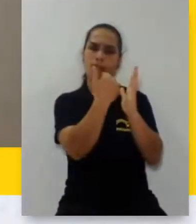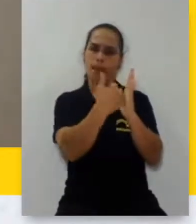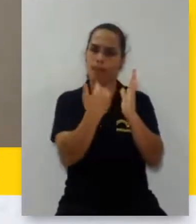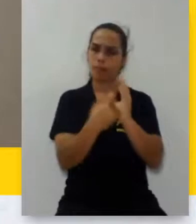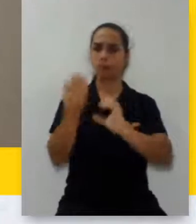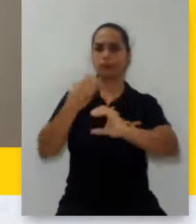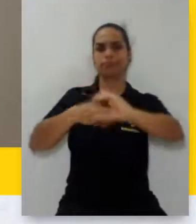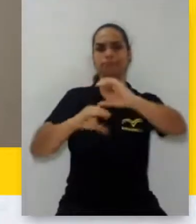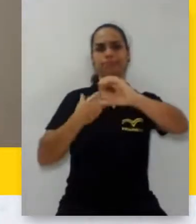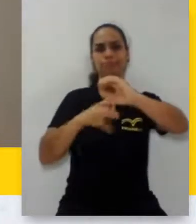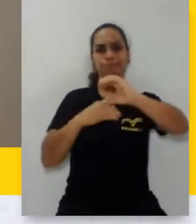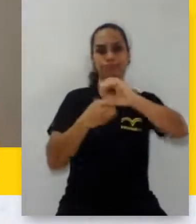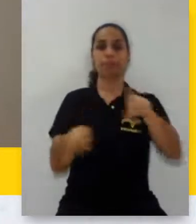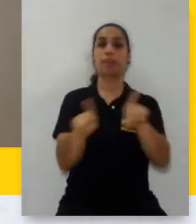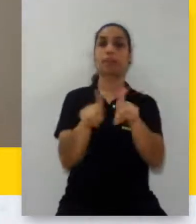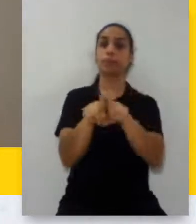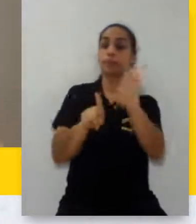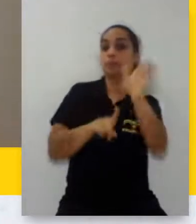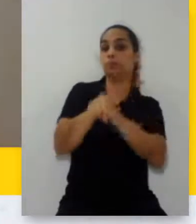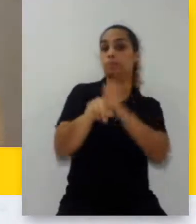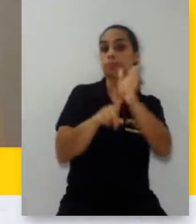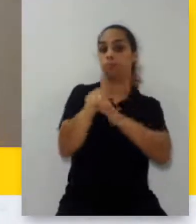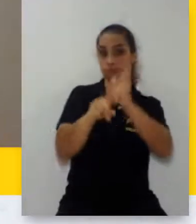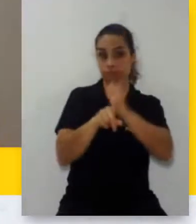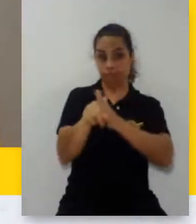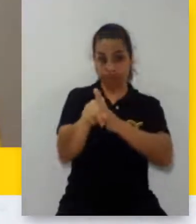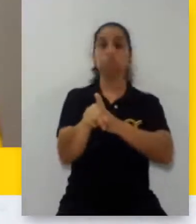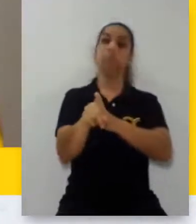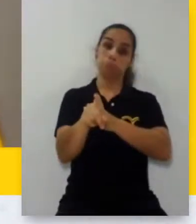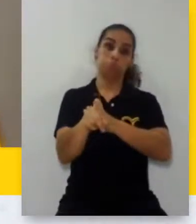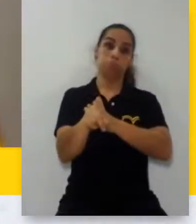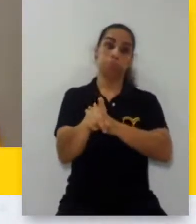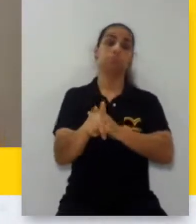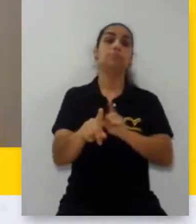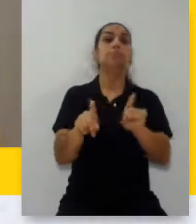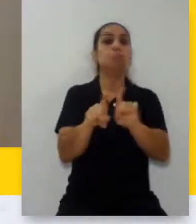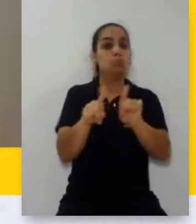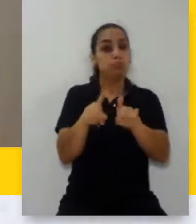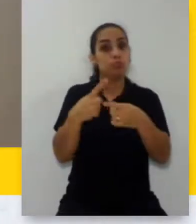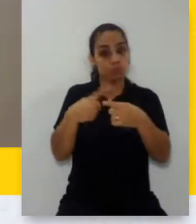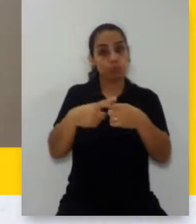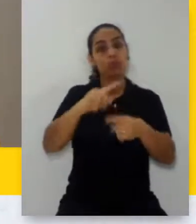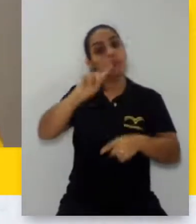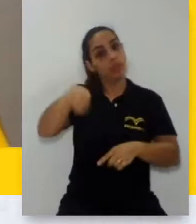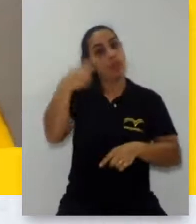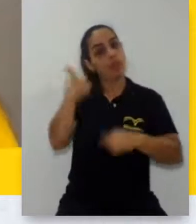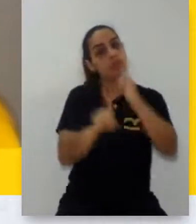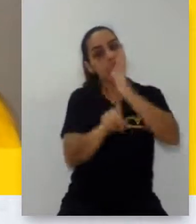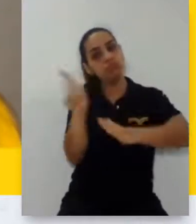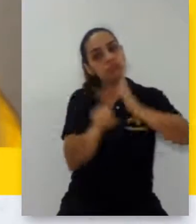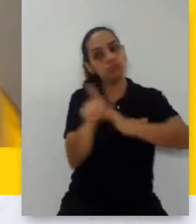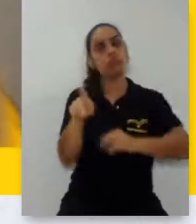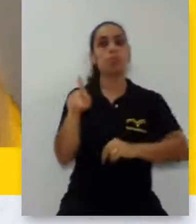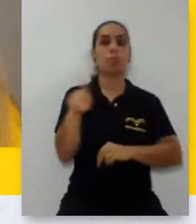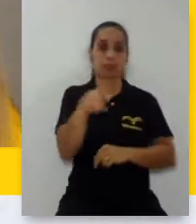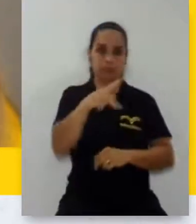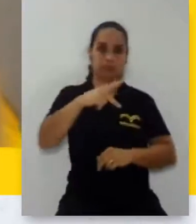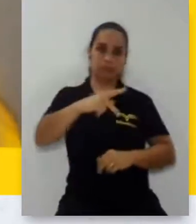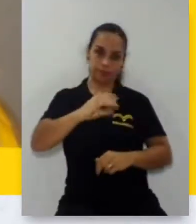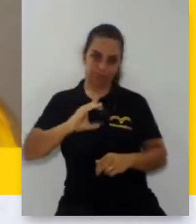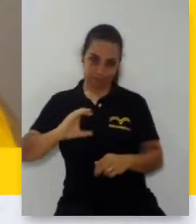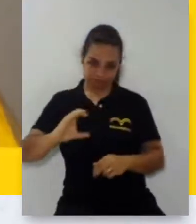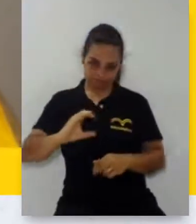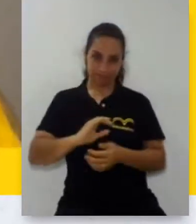perguntas, para que possamos fazer essas perguntas ao professor Paulo, E que vocês também possam interagir